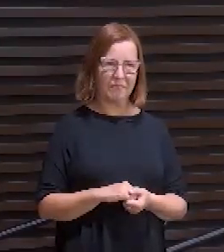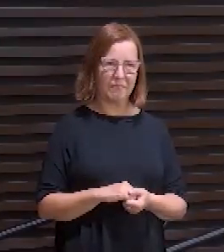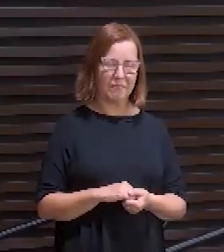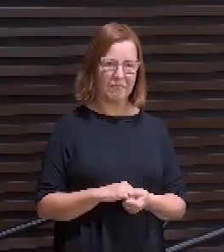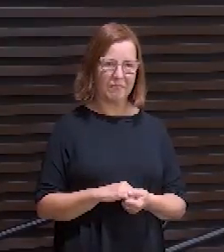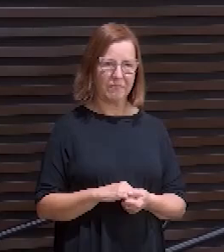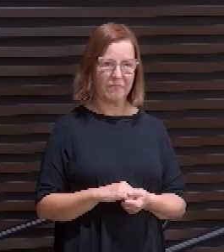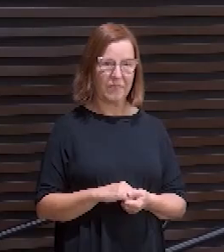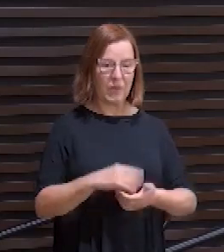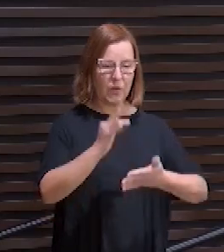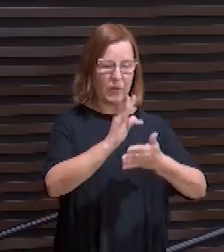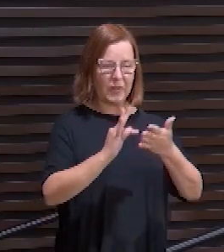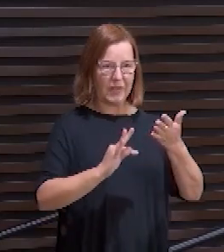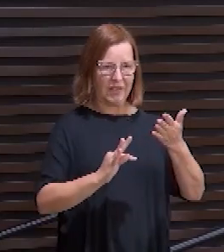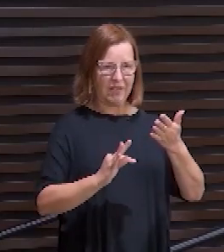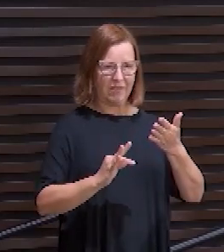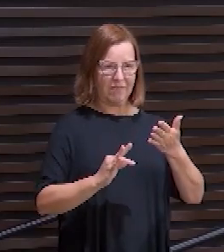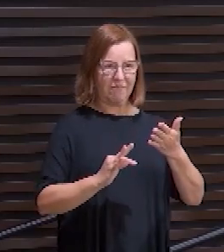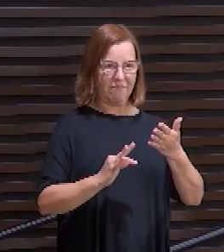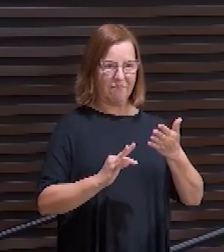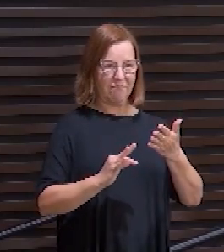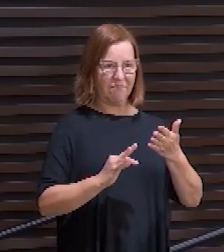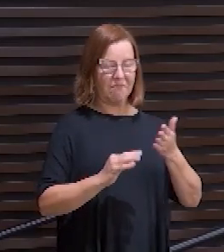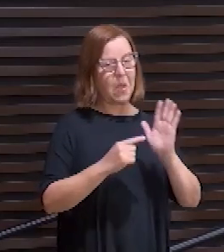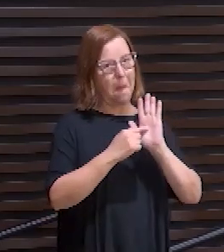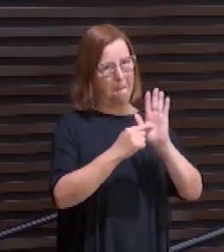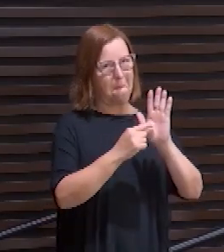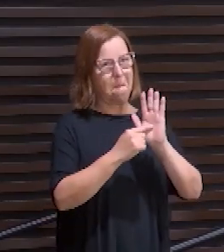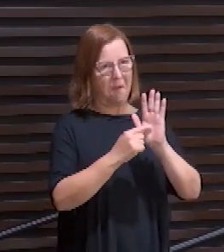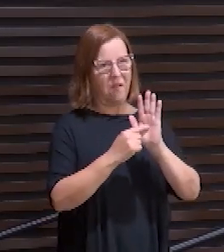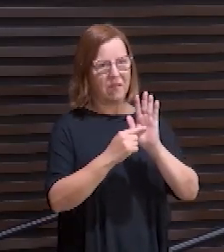O texto fala por si.